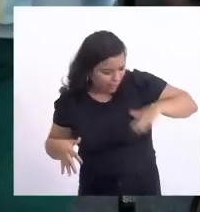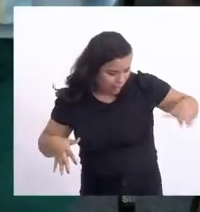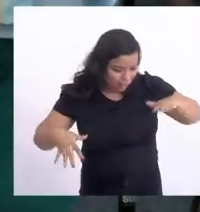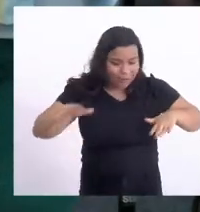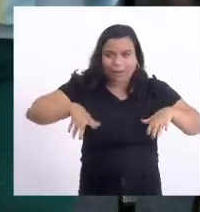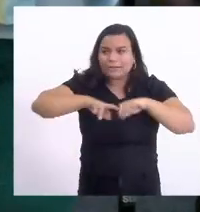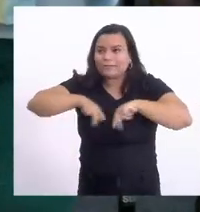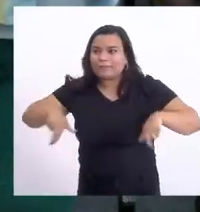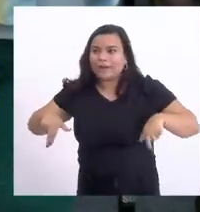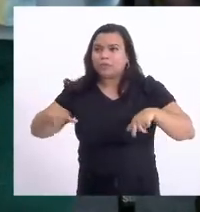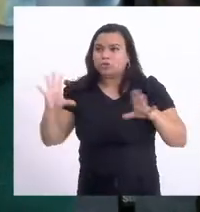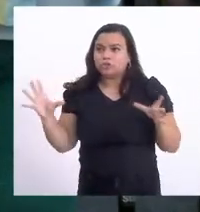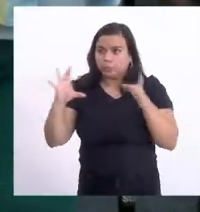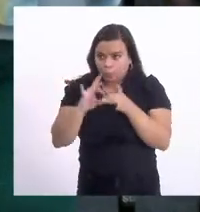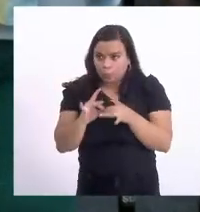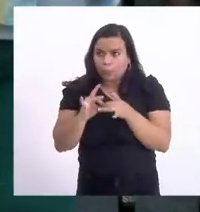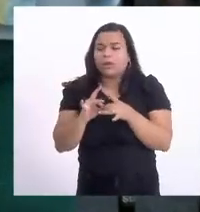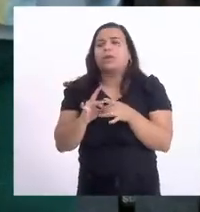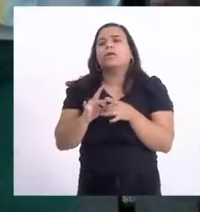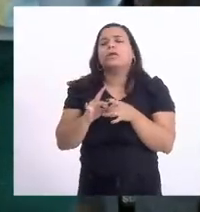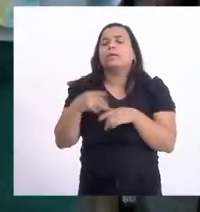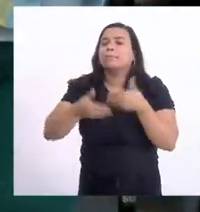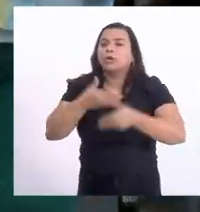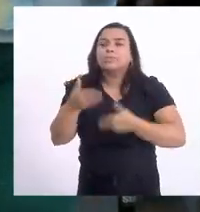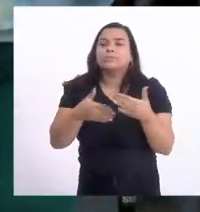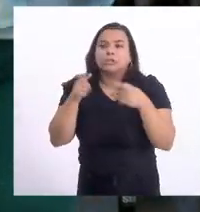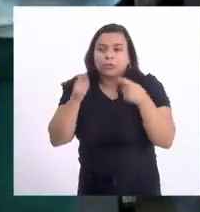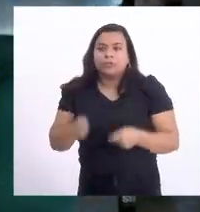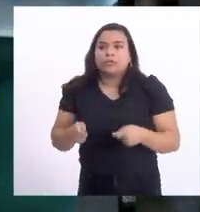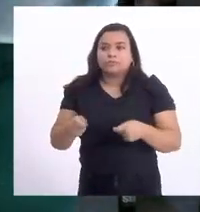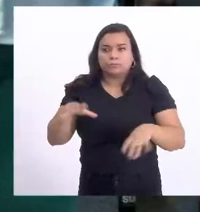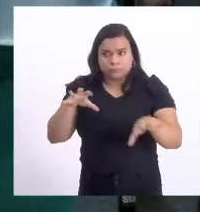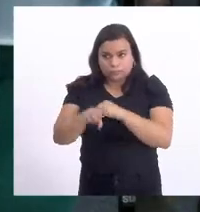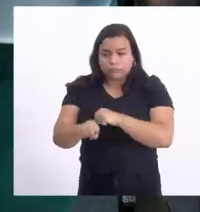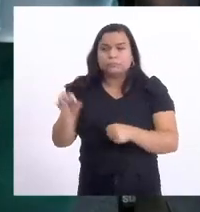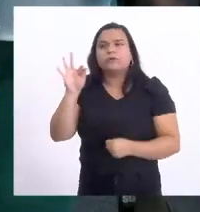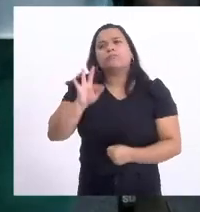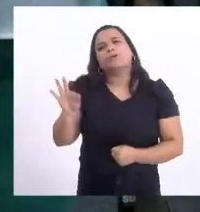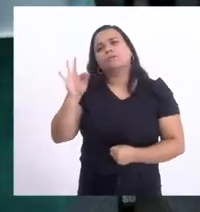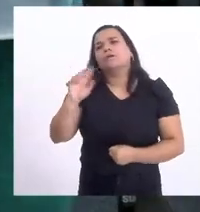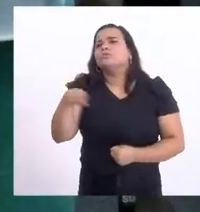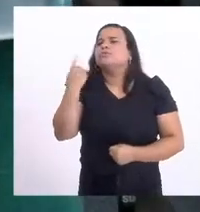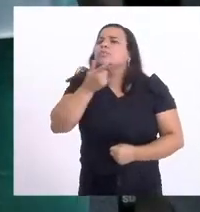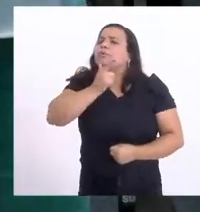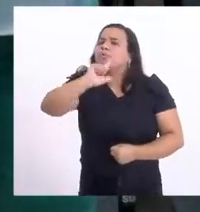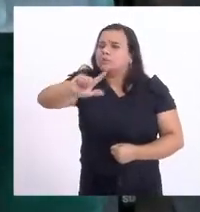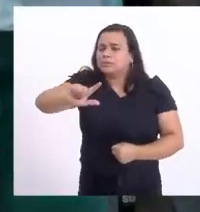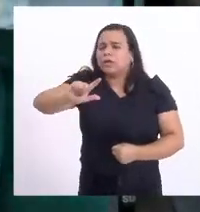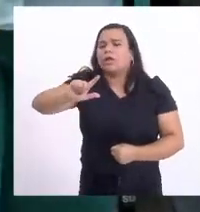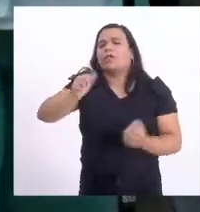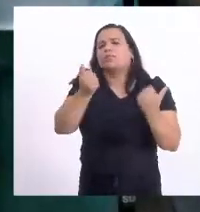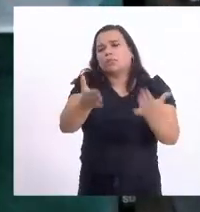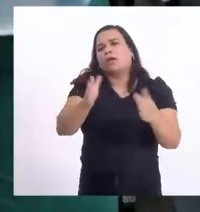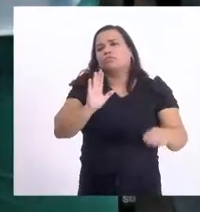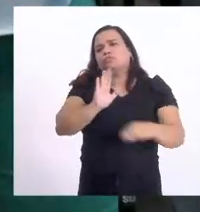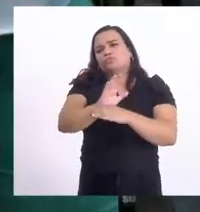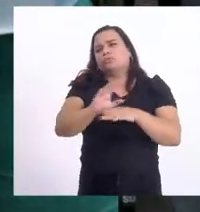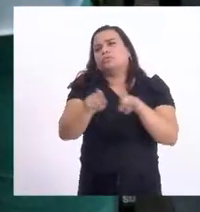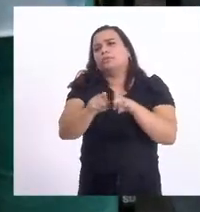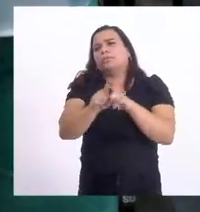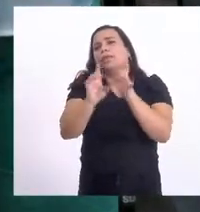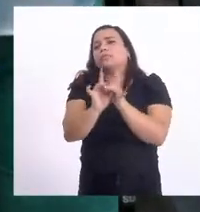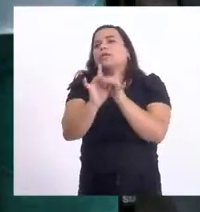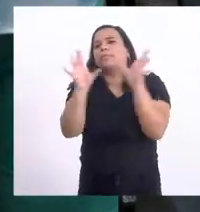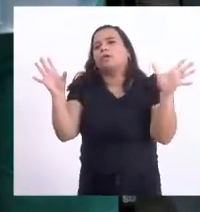do processo de permanência no ensino superior. Eu acho que a gente consegue dar uma contribuição muito relevante à democratização do acesso ao